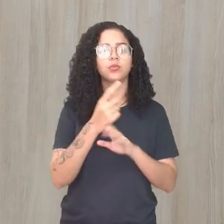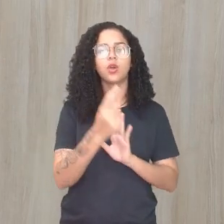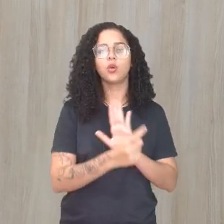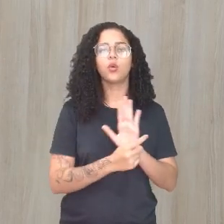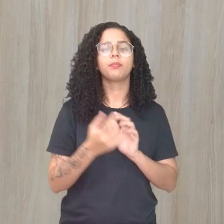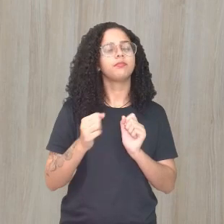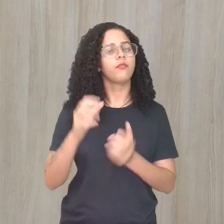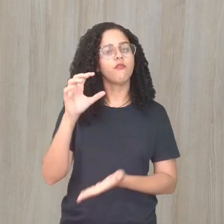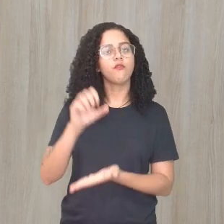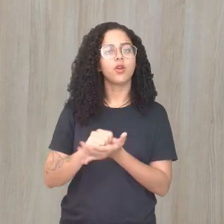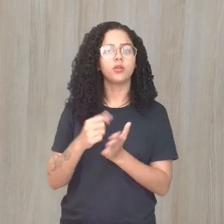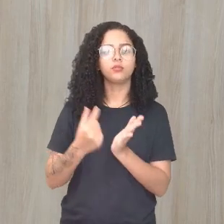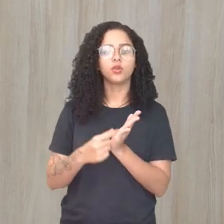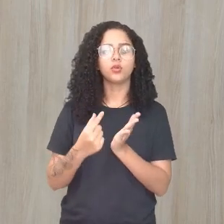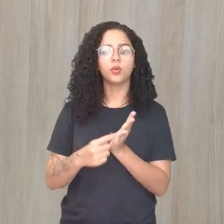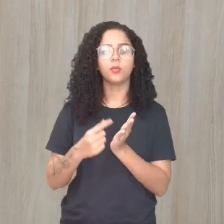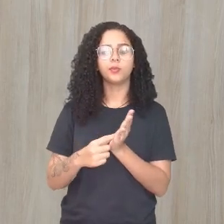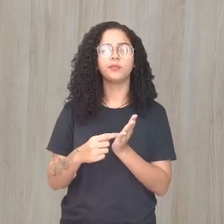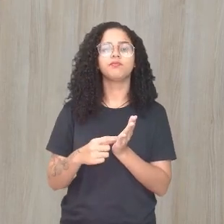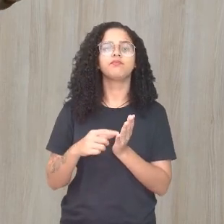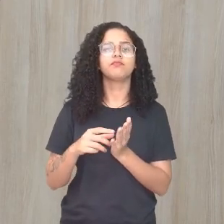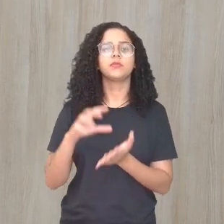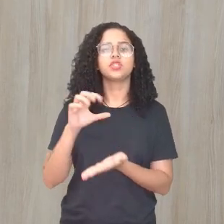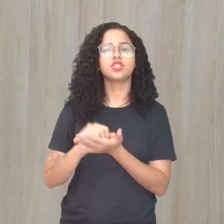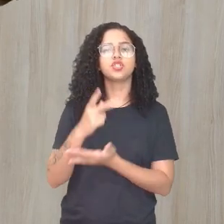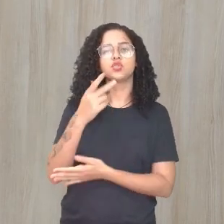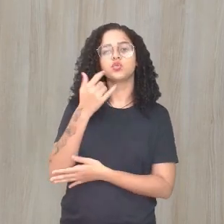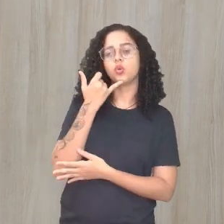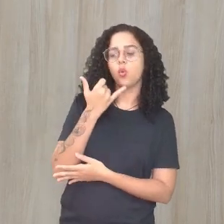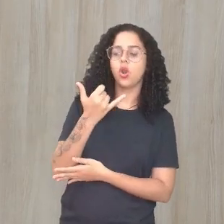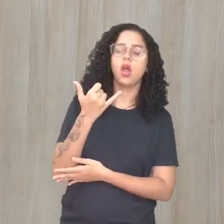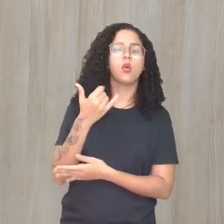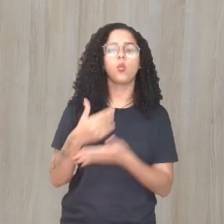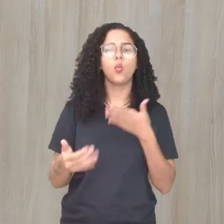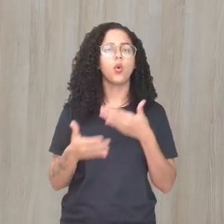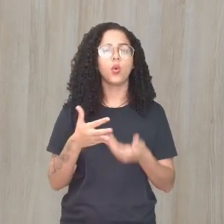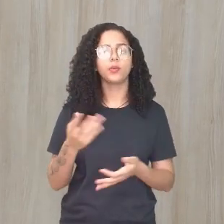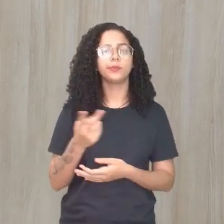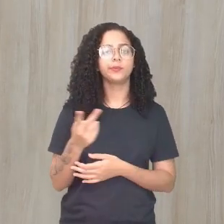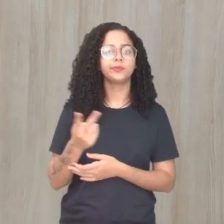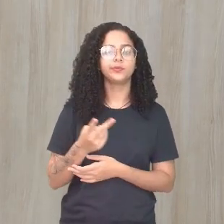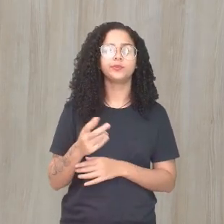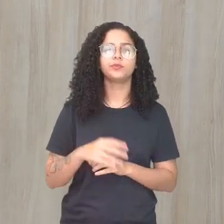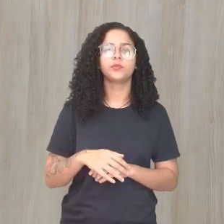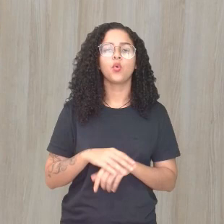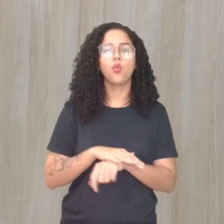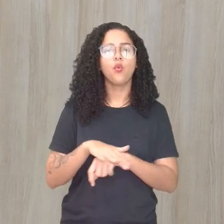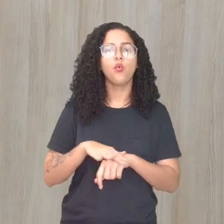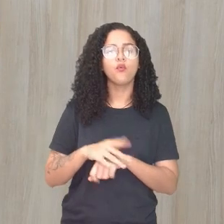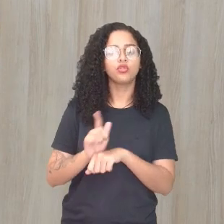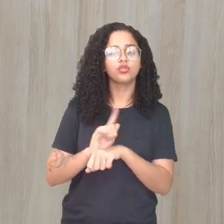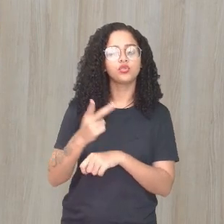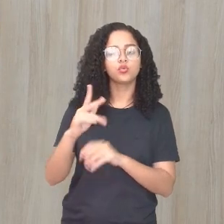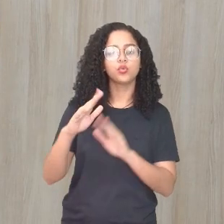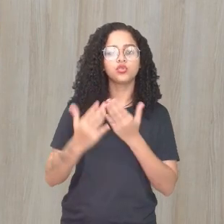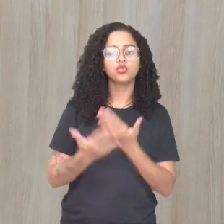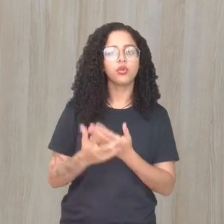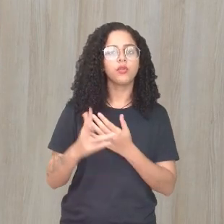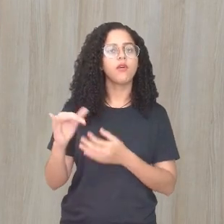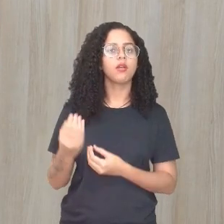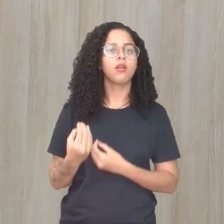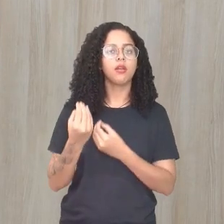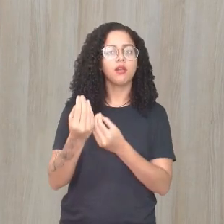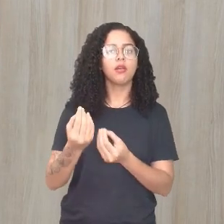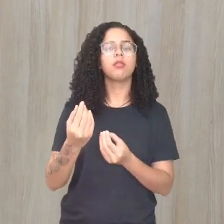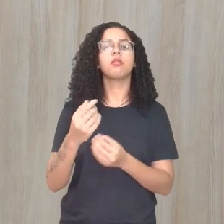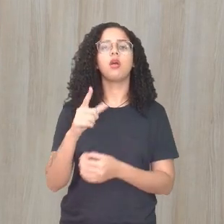do aplicativo, instala para o seu celular Android ou iOS, conversa com a gestão da sua escola que vai lhe dar aí